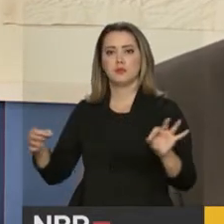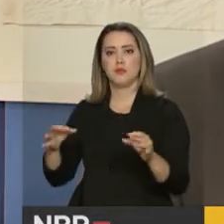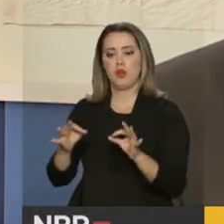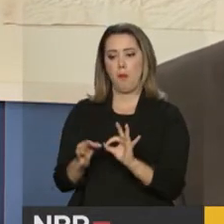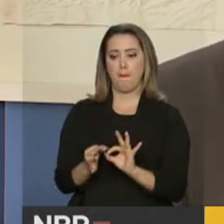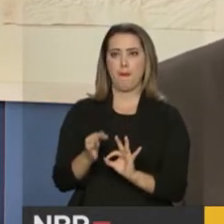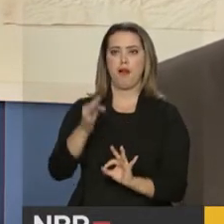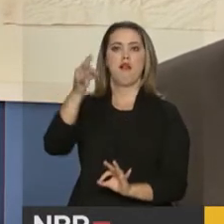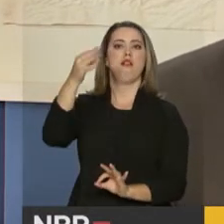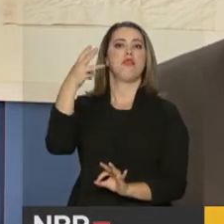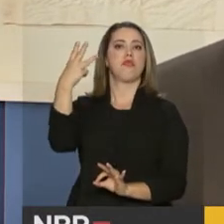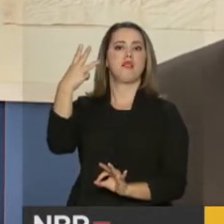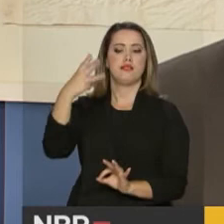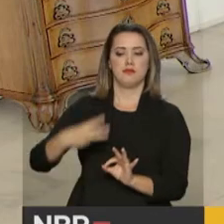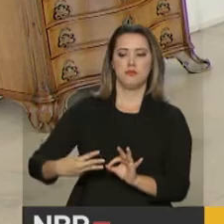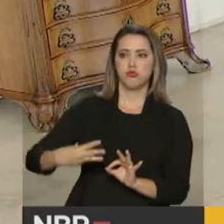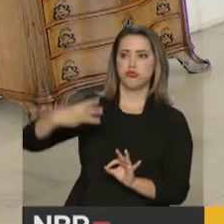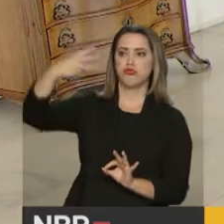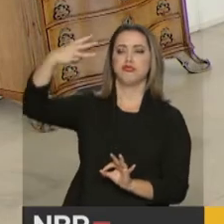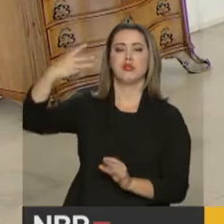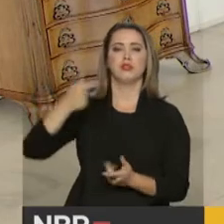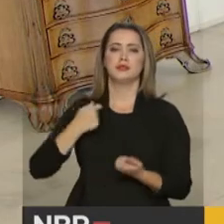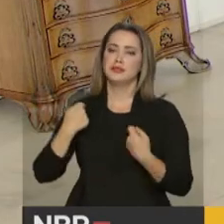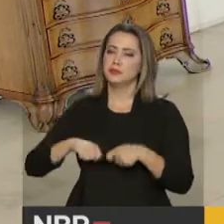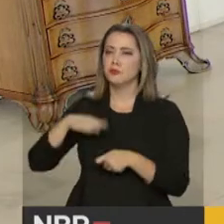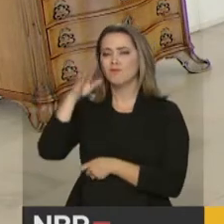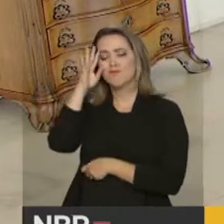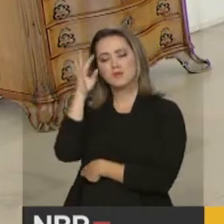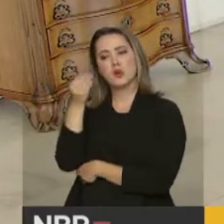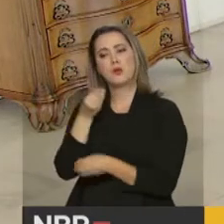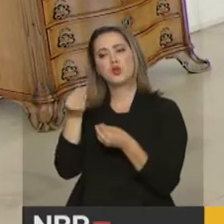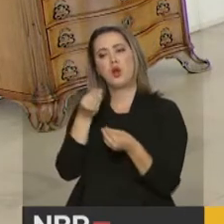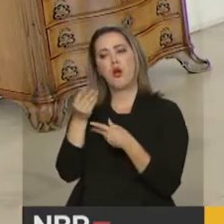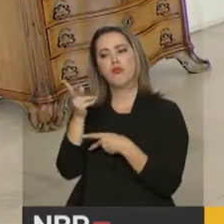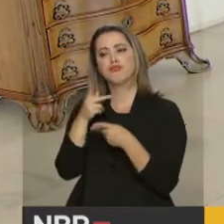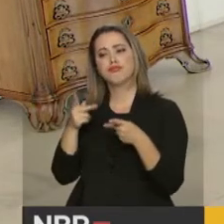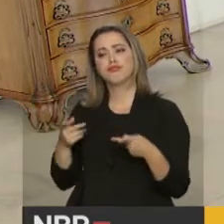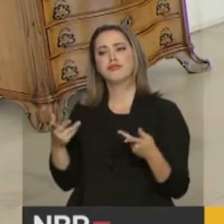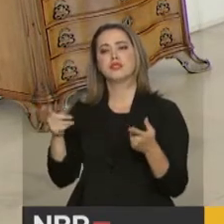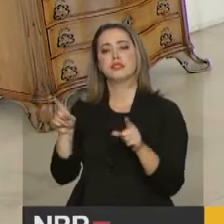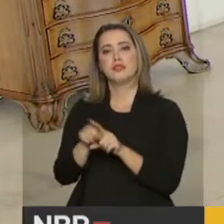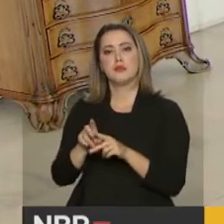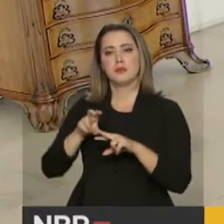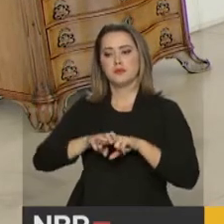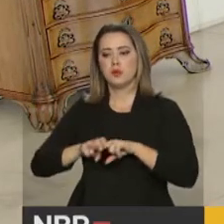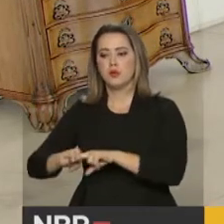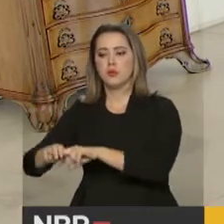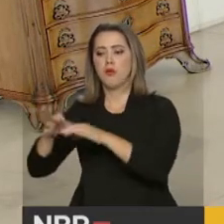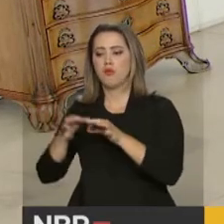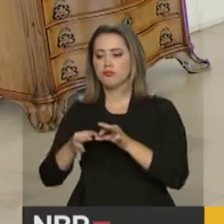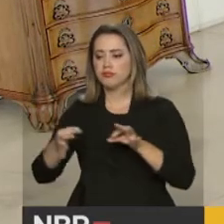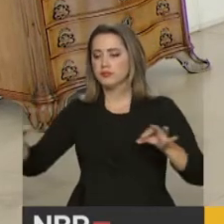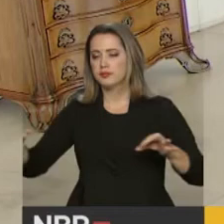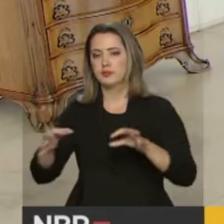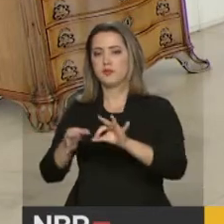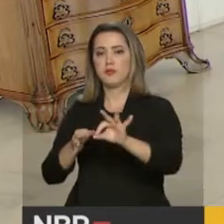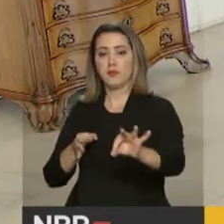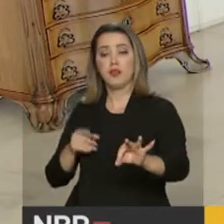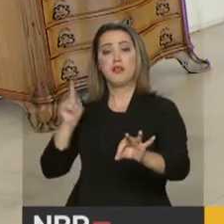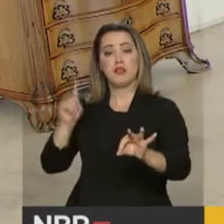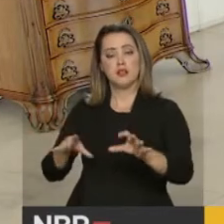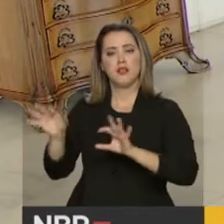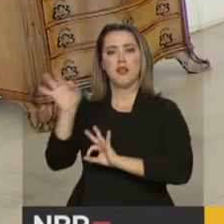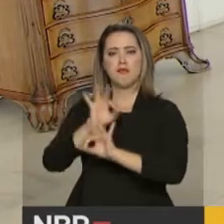mais de 3 metros, o que obrigou os designers a pensar em móveis muito grandes e que são muito